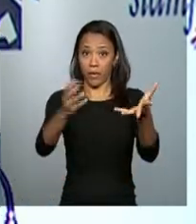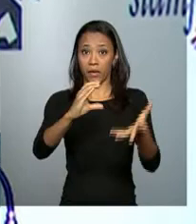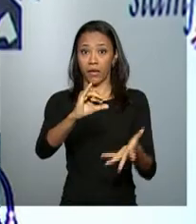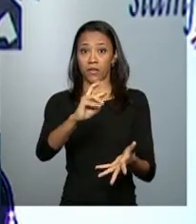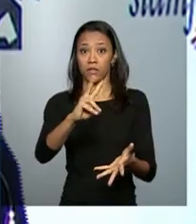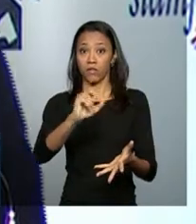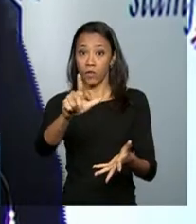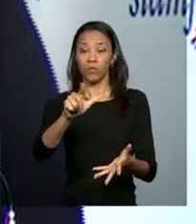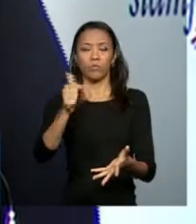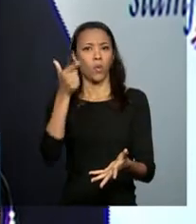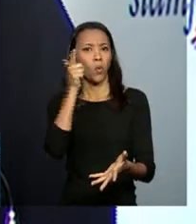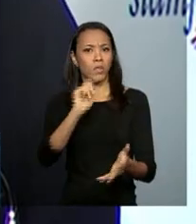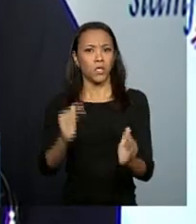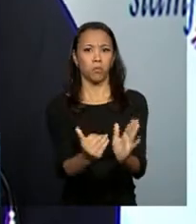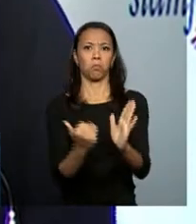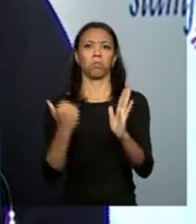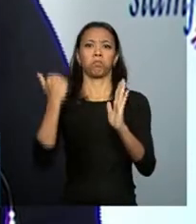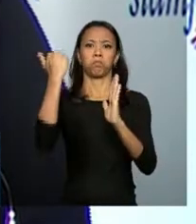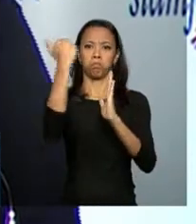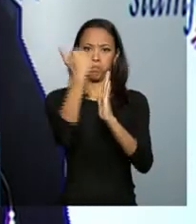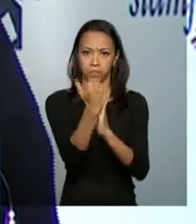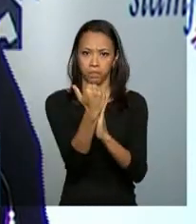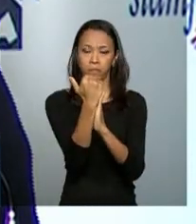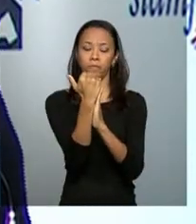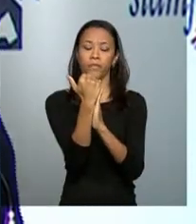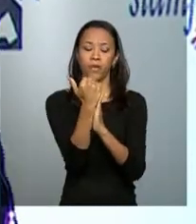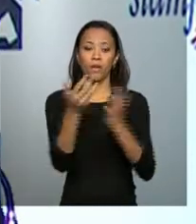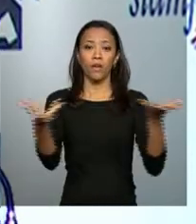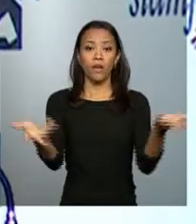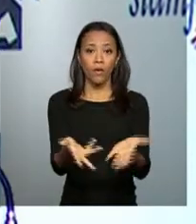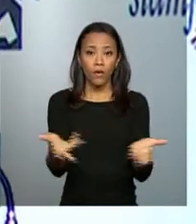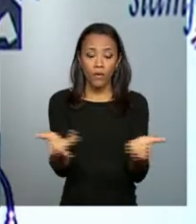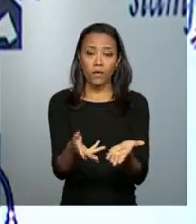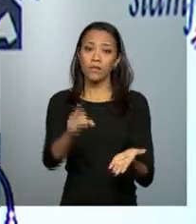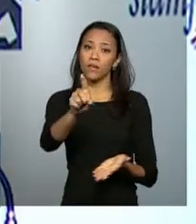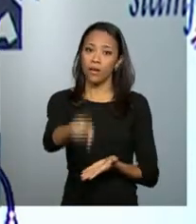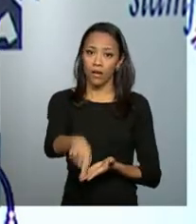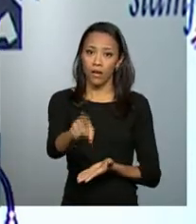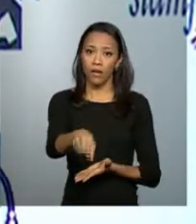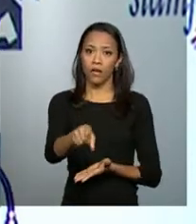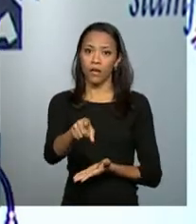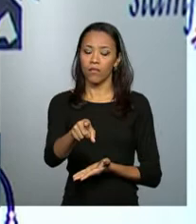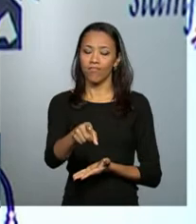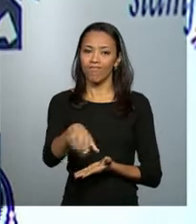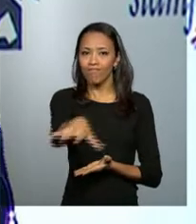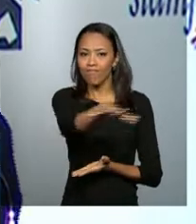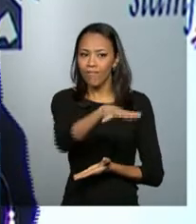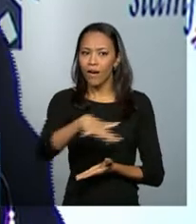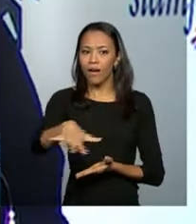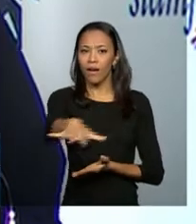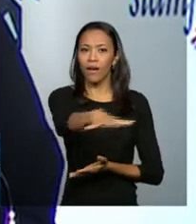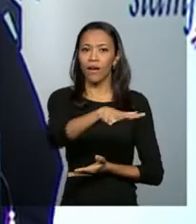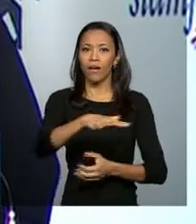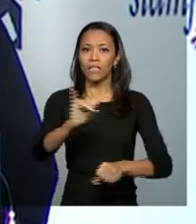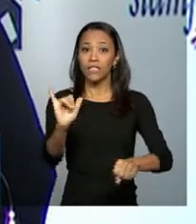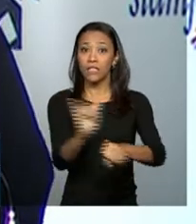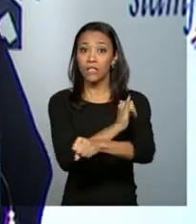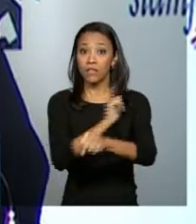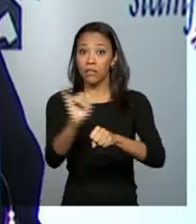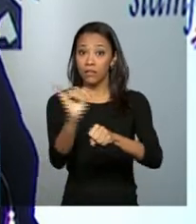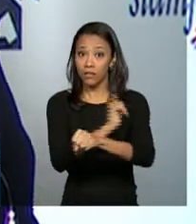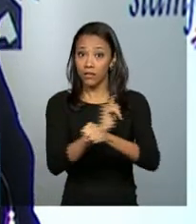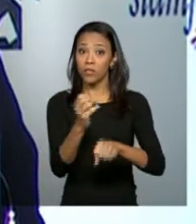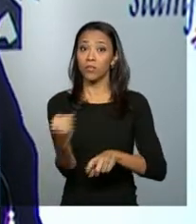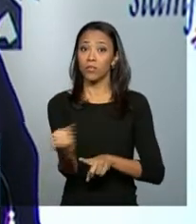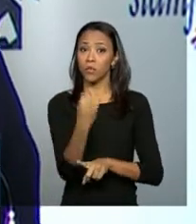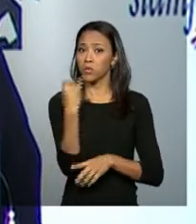nesses últimos anos e hoje ele é parte e papel estratégico importante de